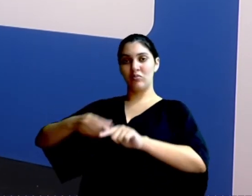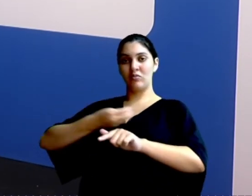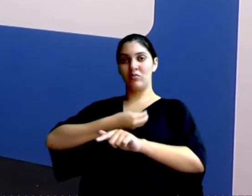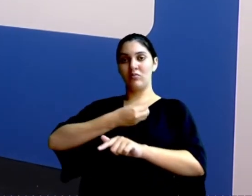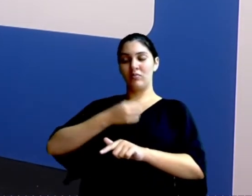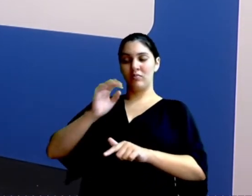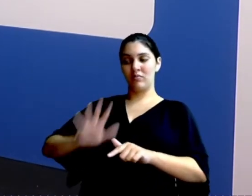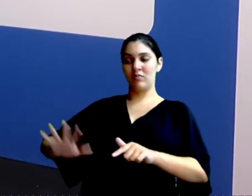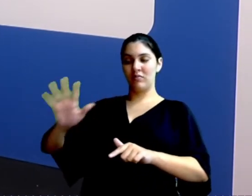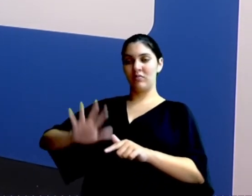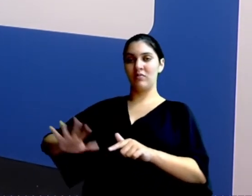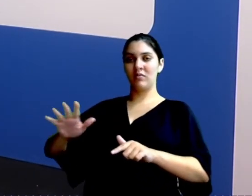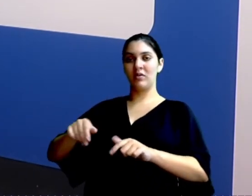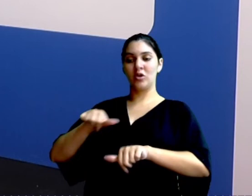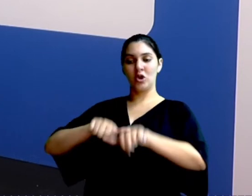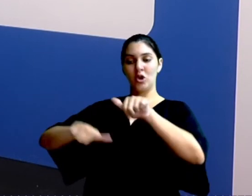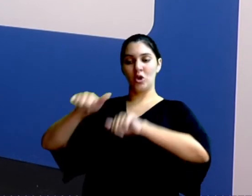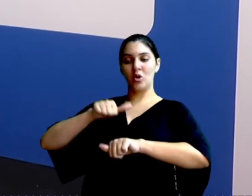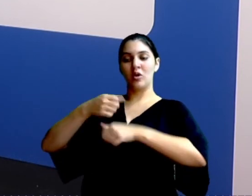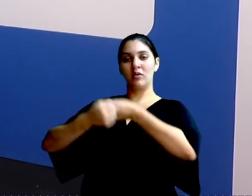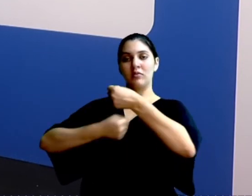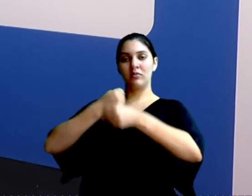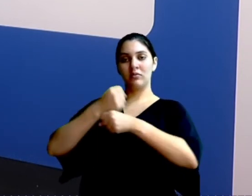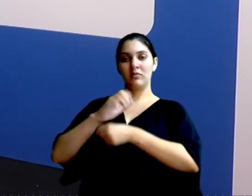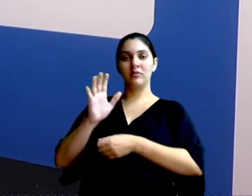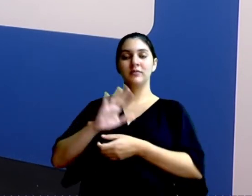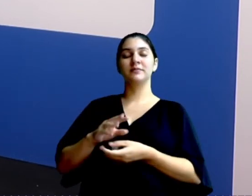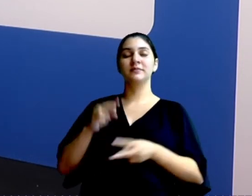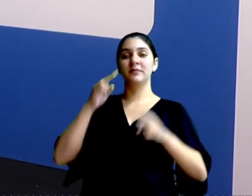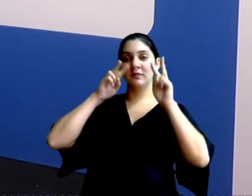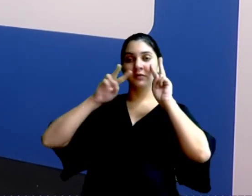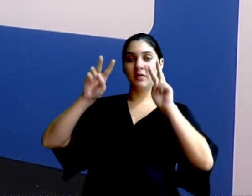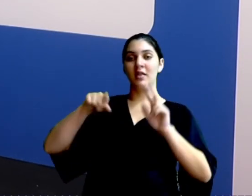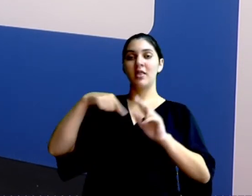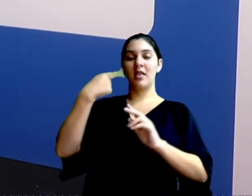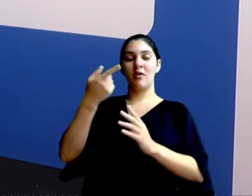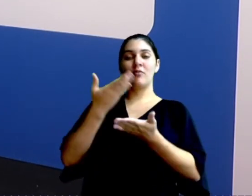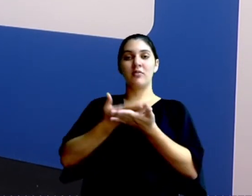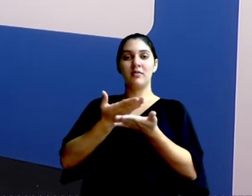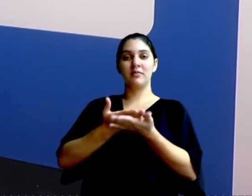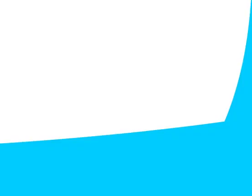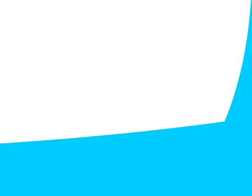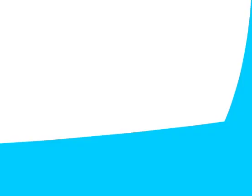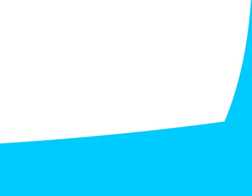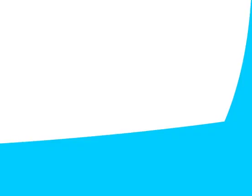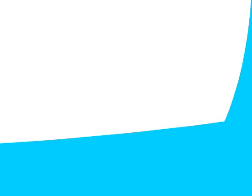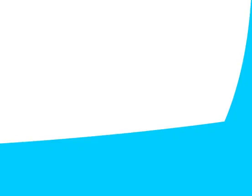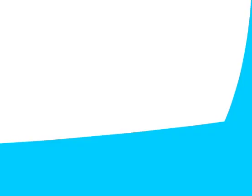geográfico modificado ao longo do tempo. Nos vemos numa próxima aula.